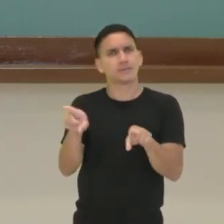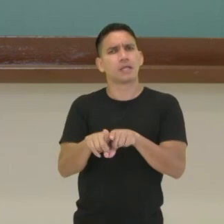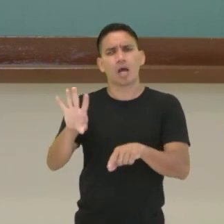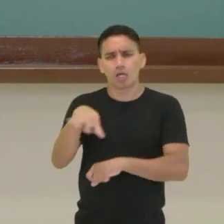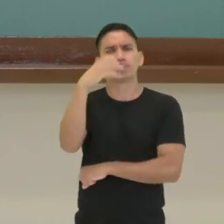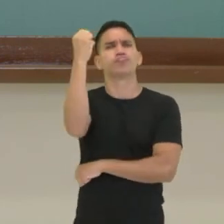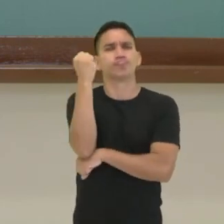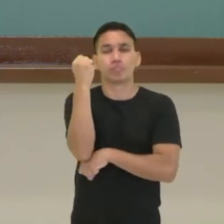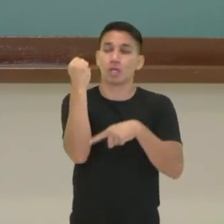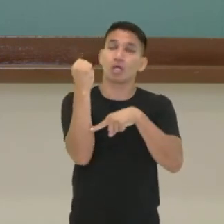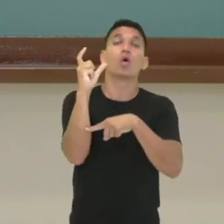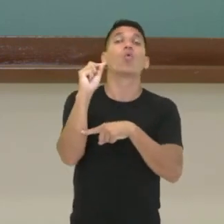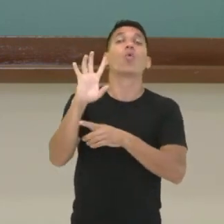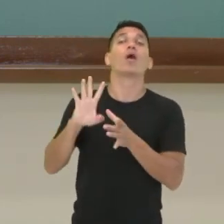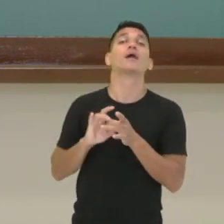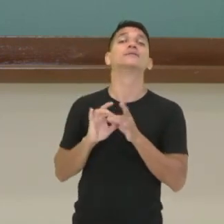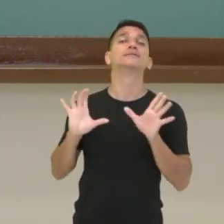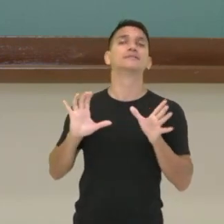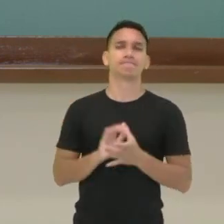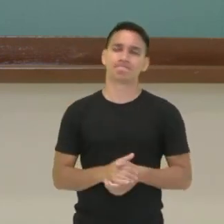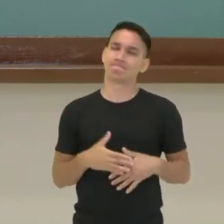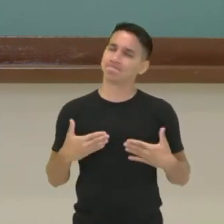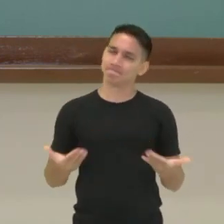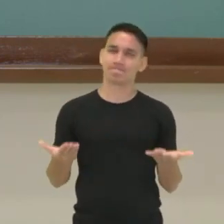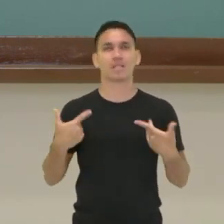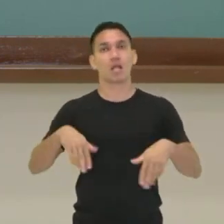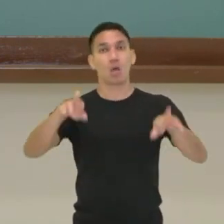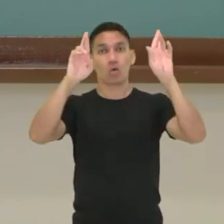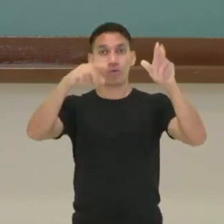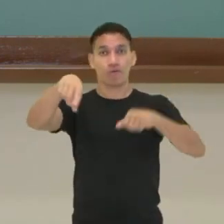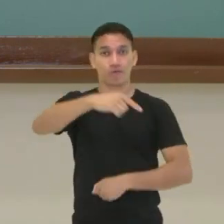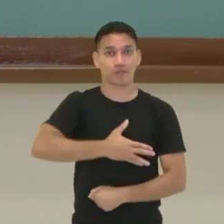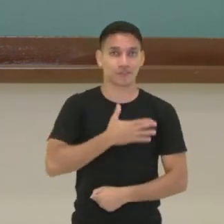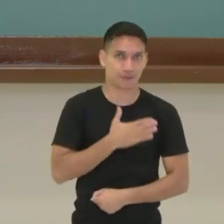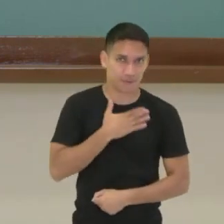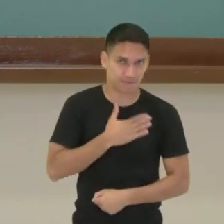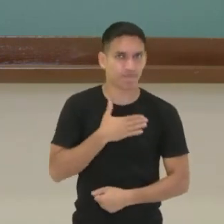a liberdade. Bom, pessoal, eu espero que vocês